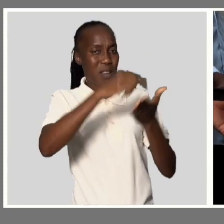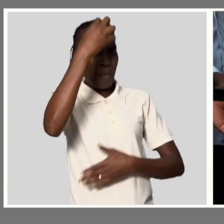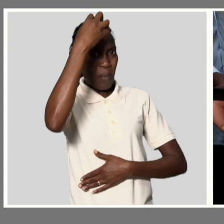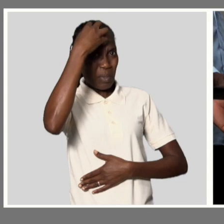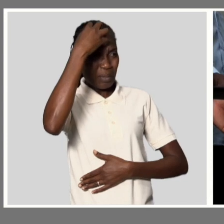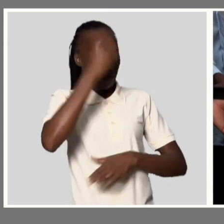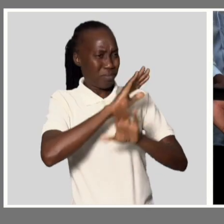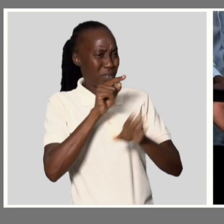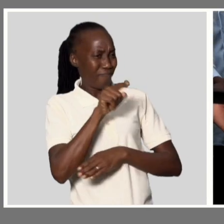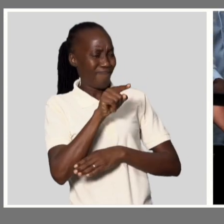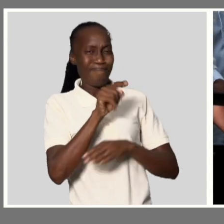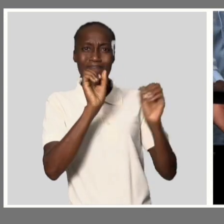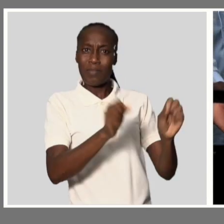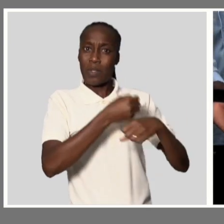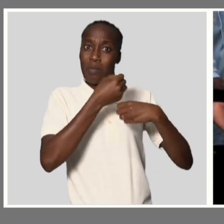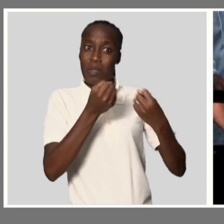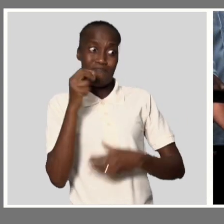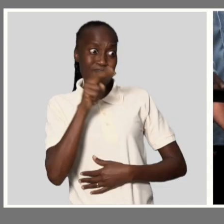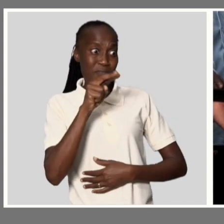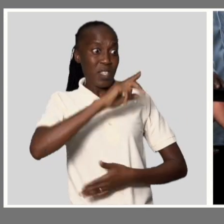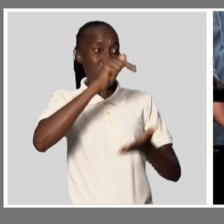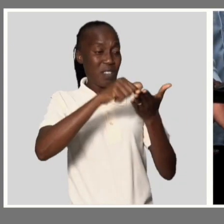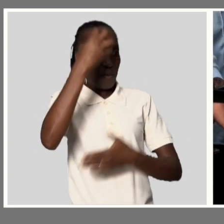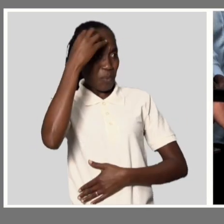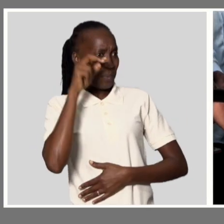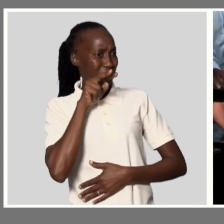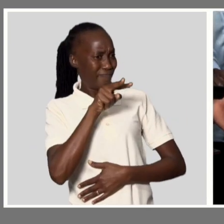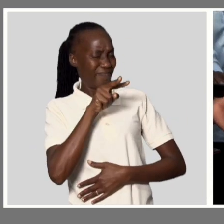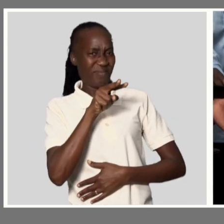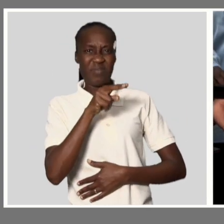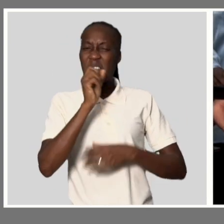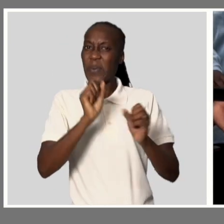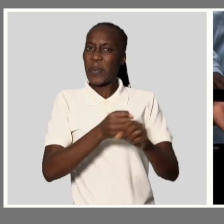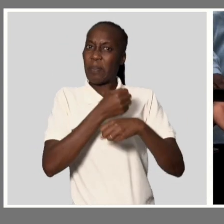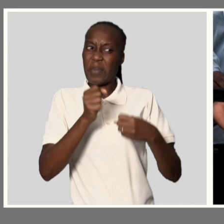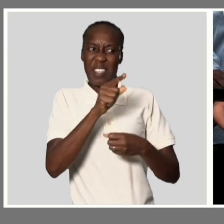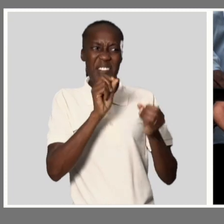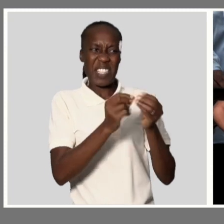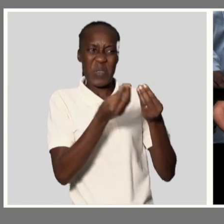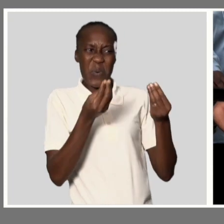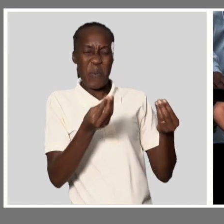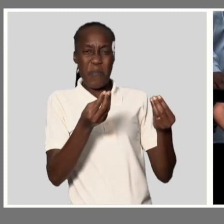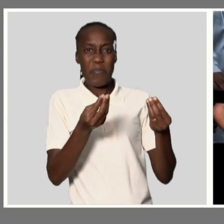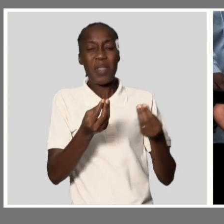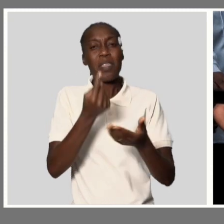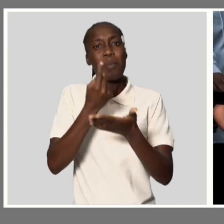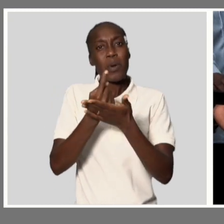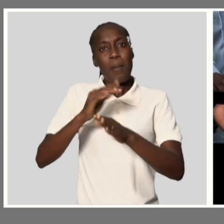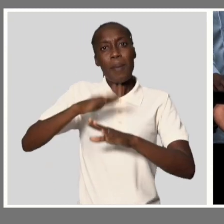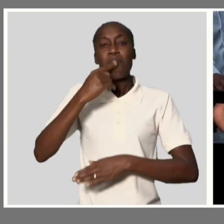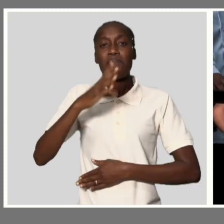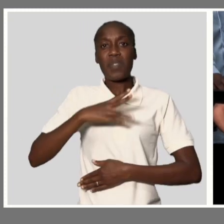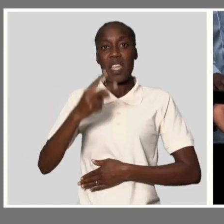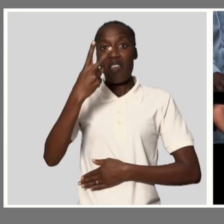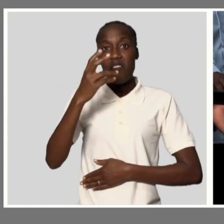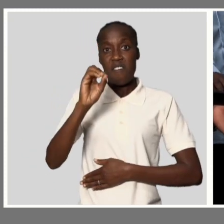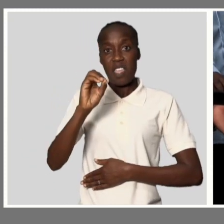Maputo, e ainda que se olhe exclusivamente para a cidade de Maputo, veremos que ainda não tem condições. Porque o eventualmente, era